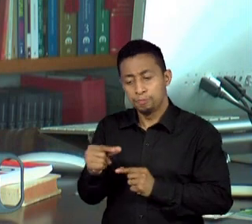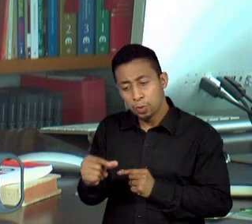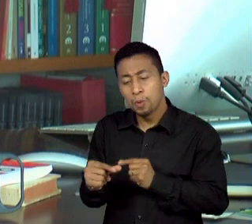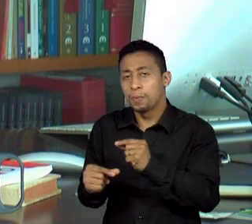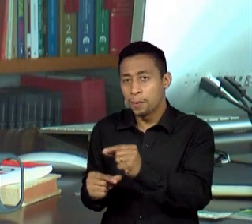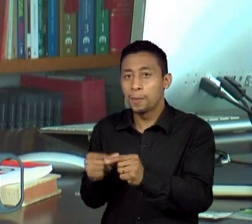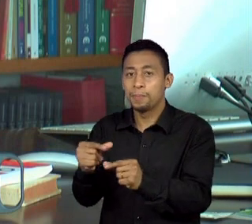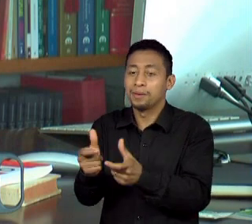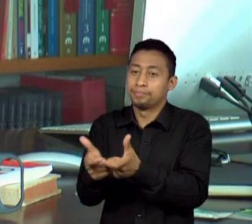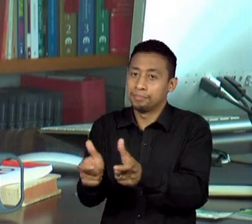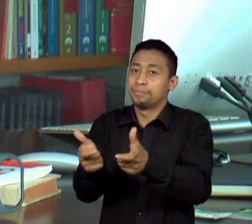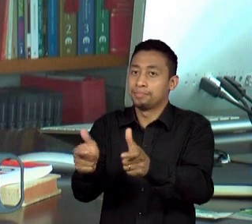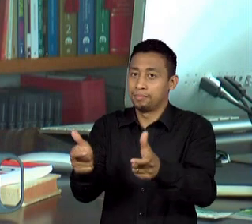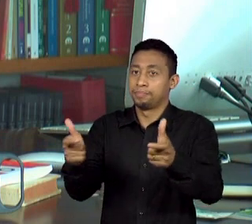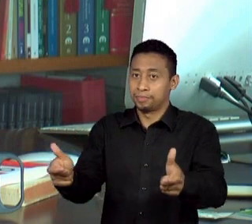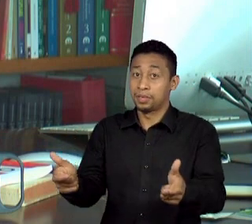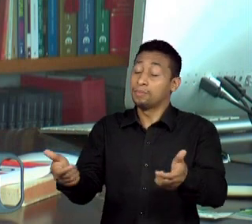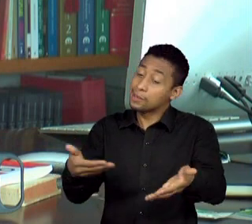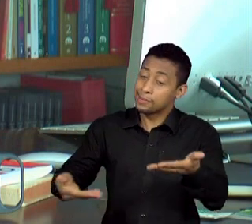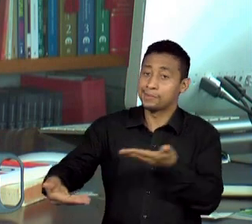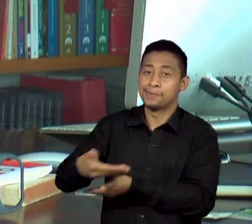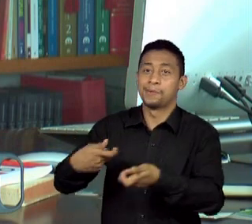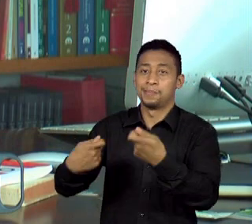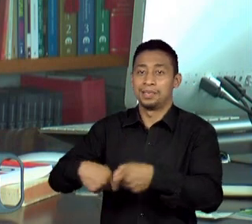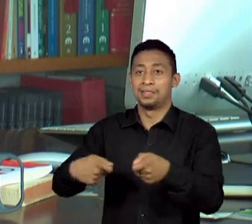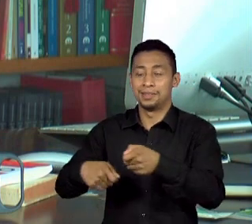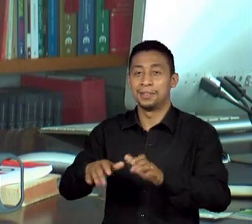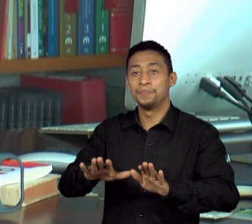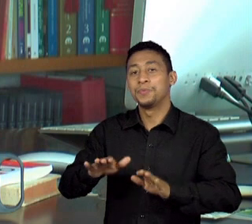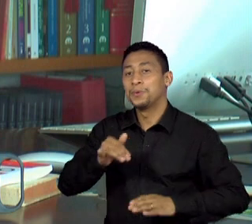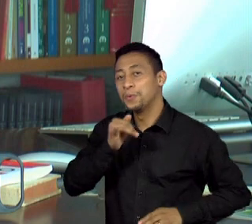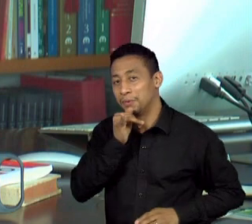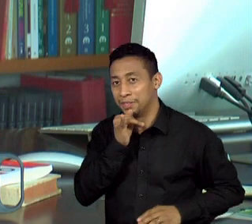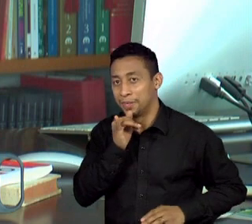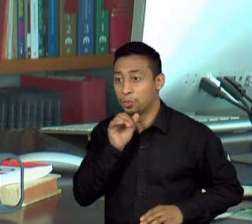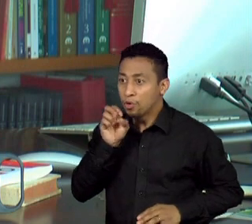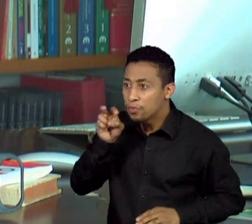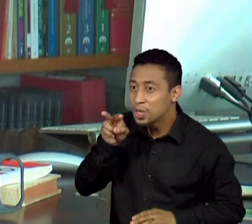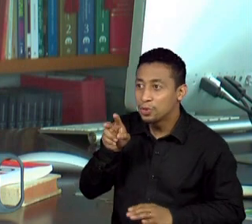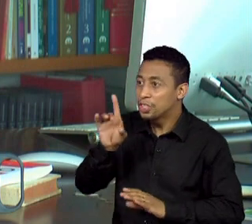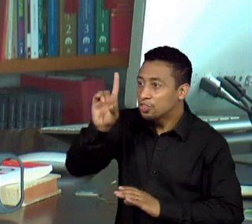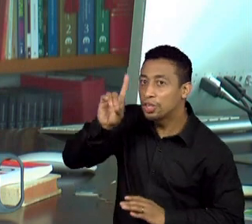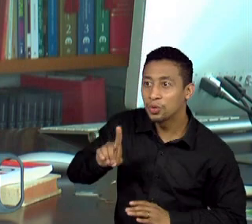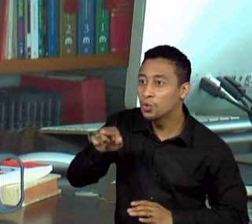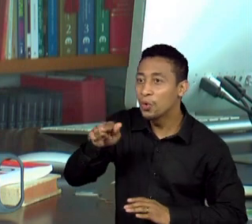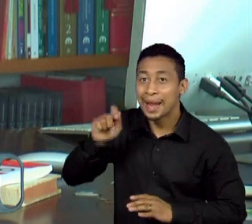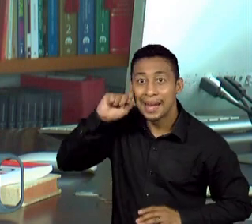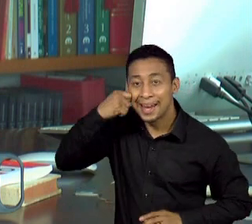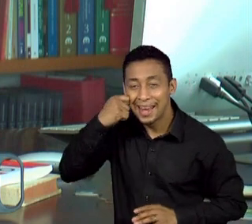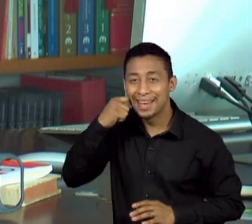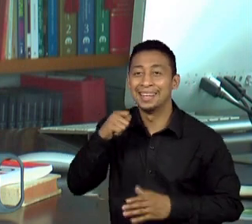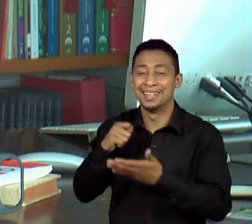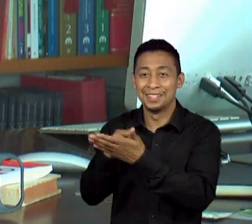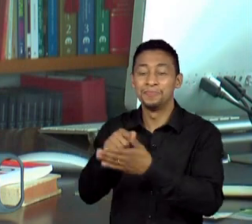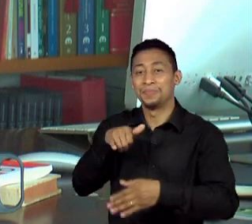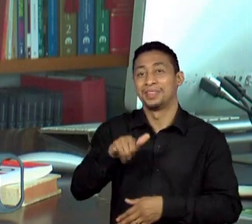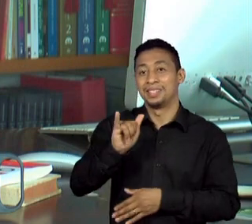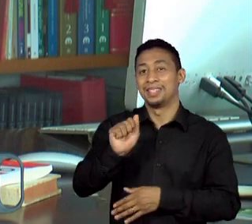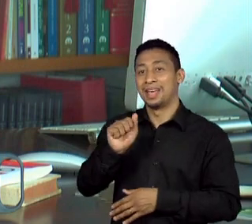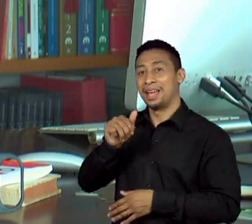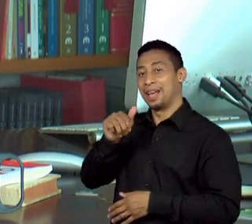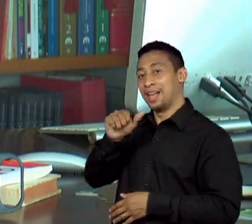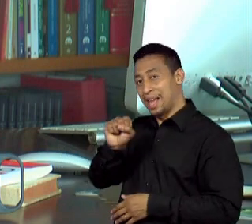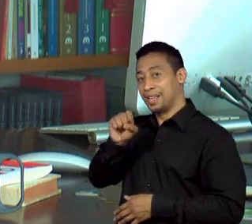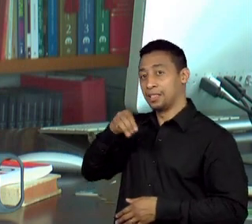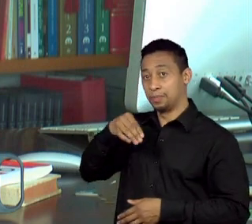o audiovisual é coletivo. Então, quando eu vejo, por exemplo, uma diretora negra como a Yasmin Tainá, que fez um belíssimo